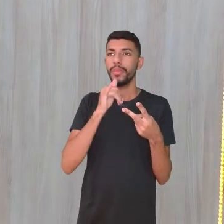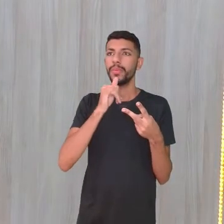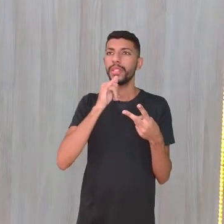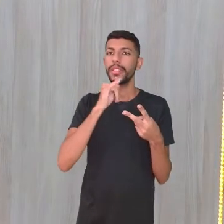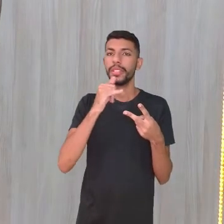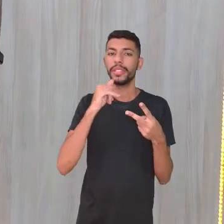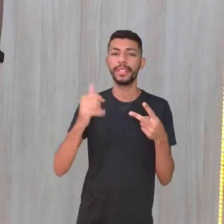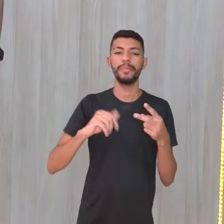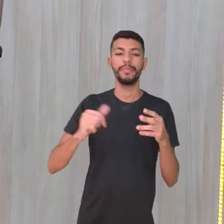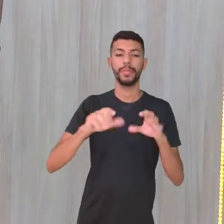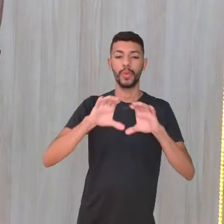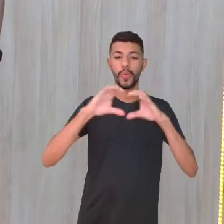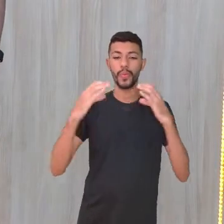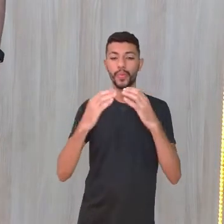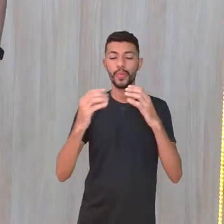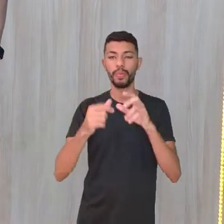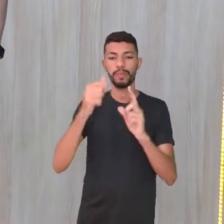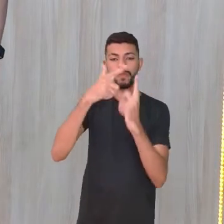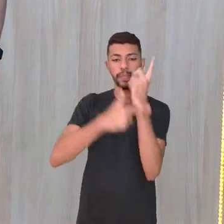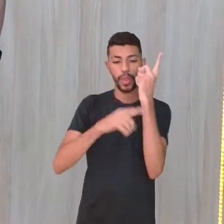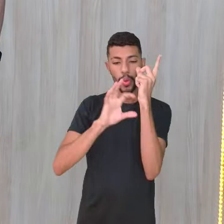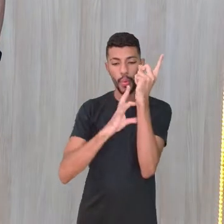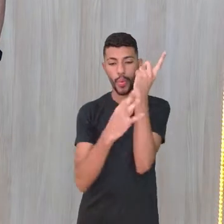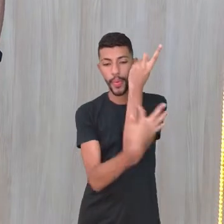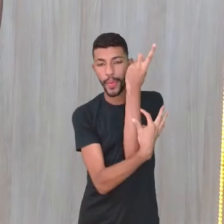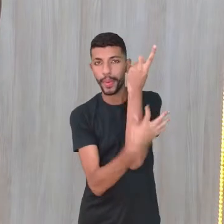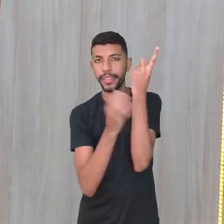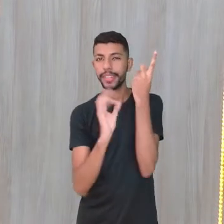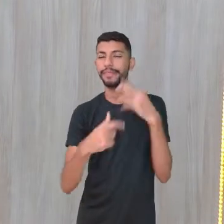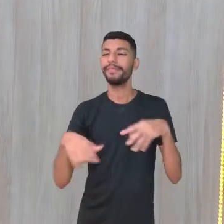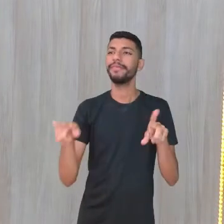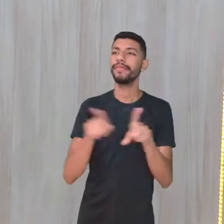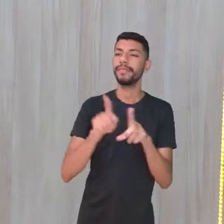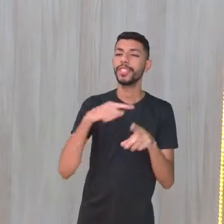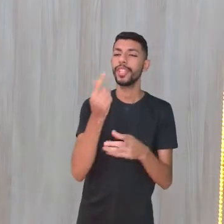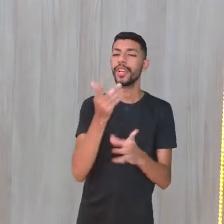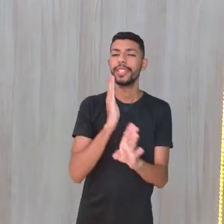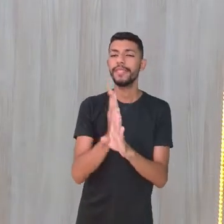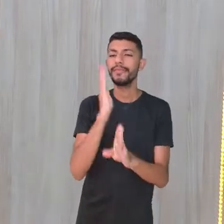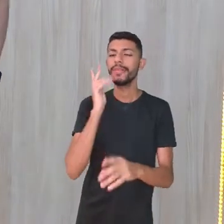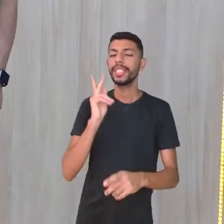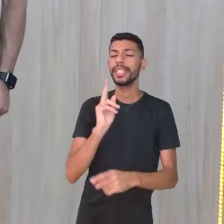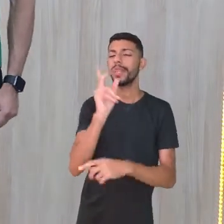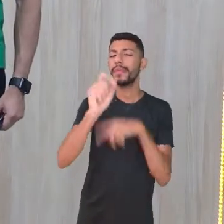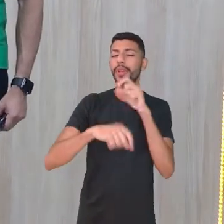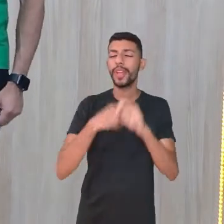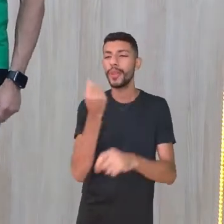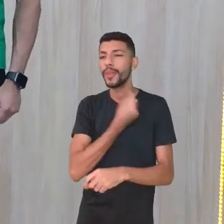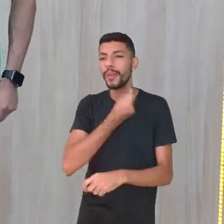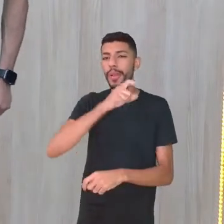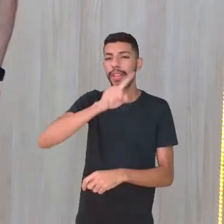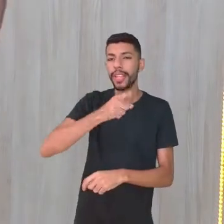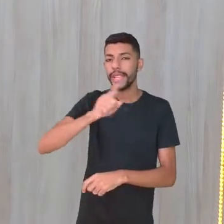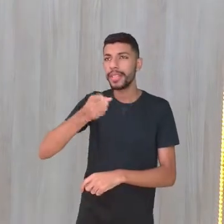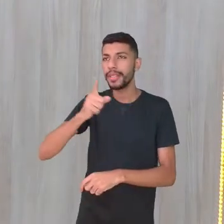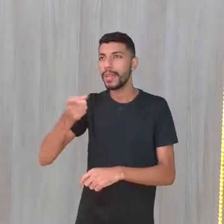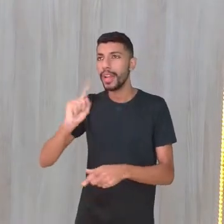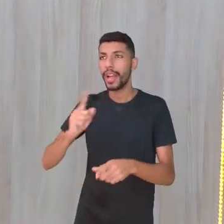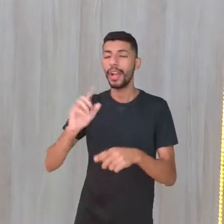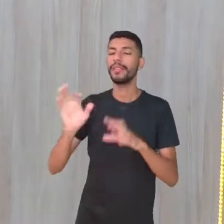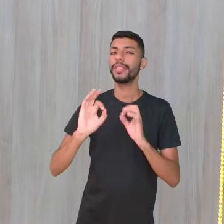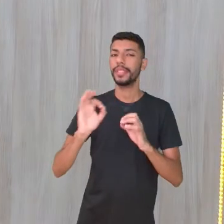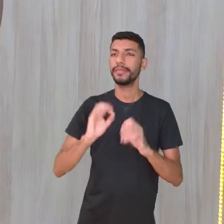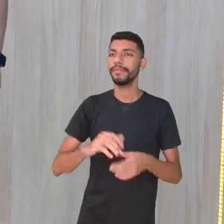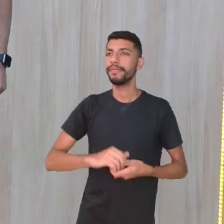de refrigerante, a gente sempre vê aí números decimais em vez de números fracionários, né? A